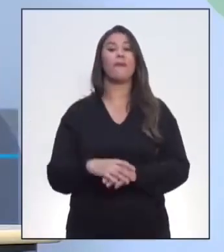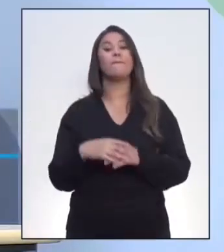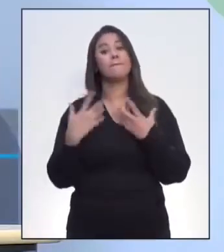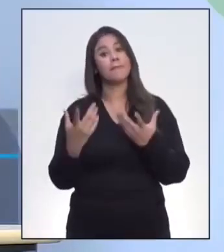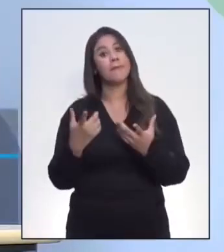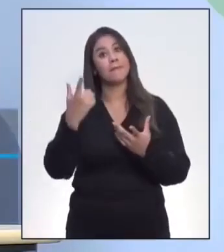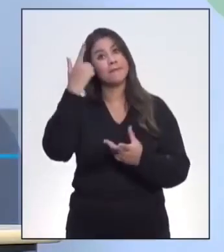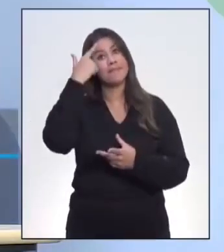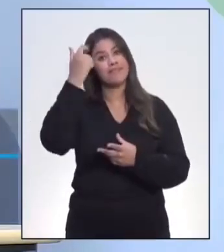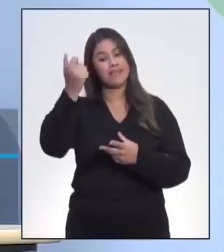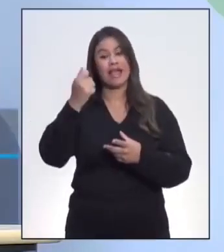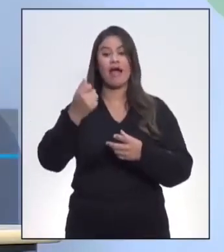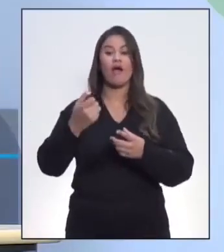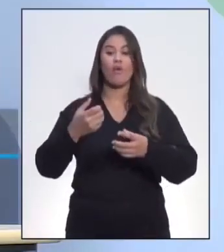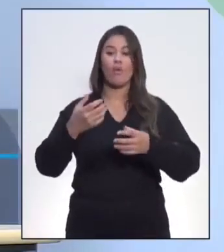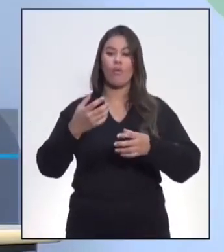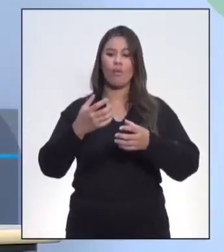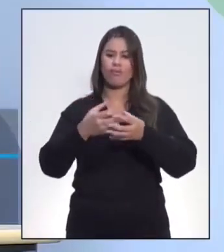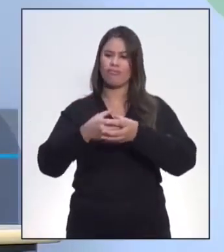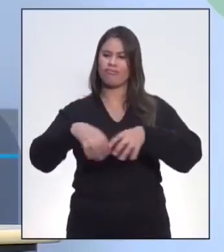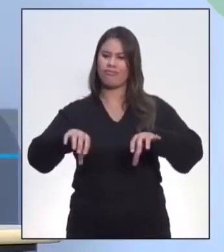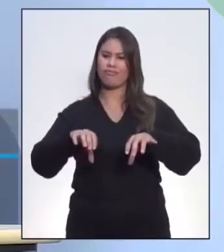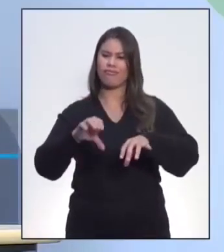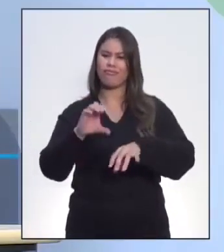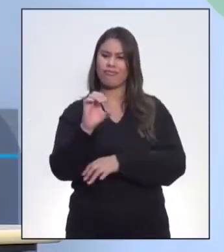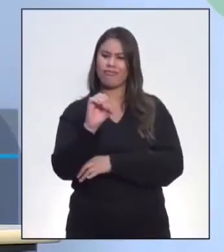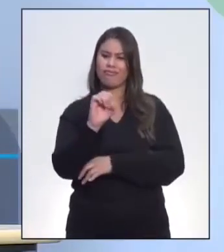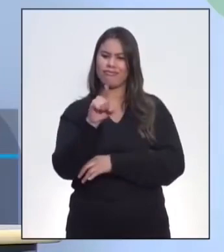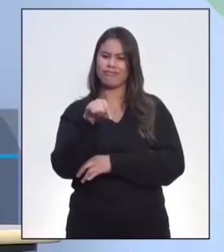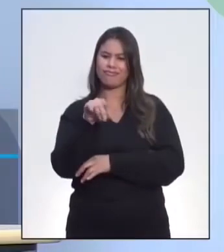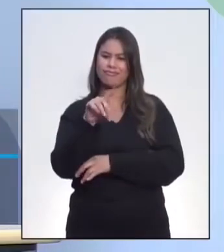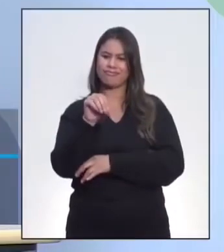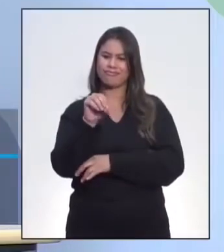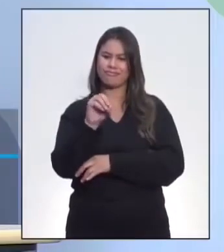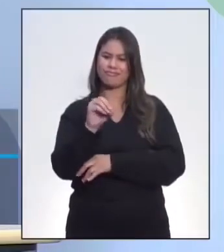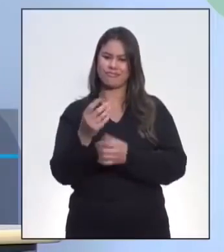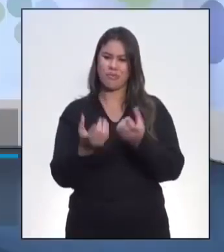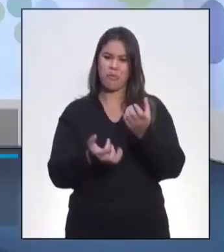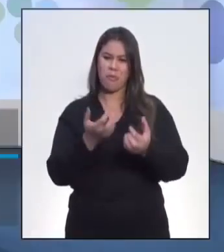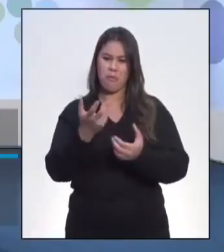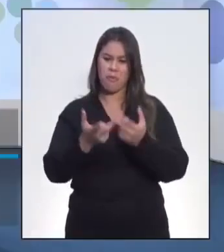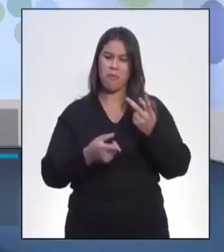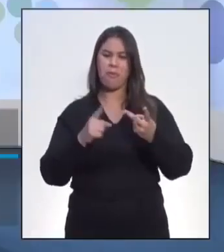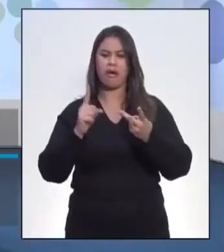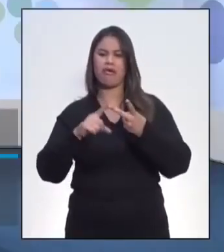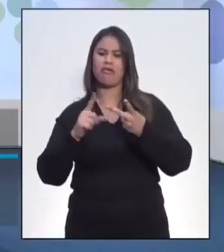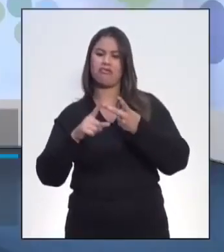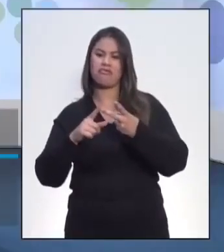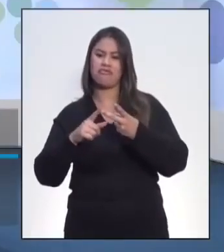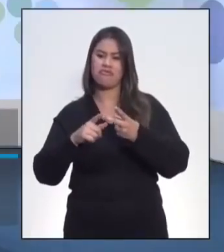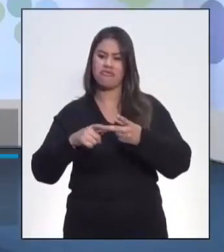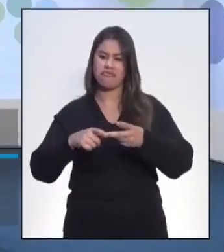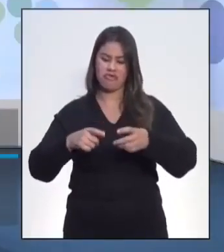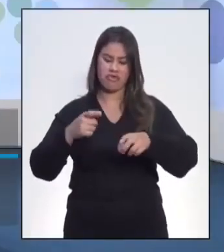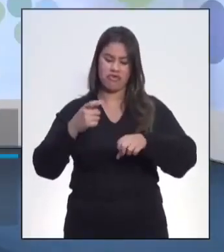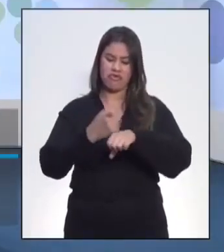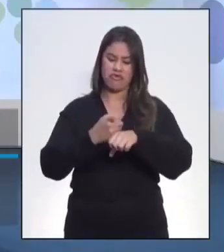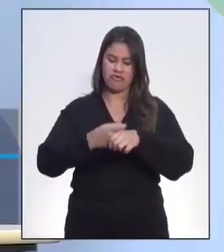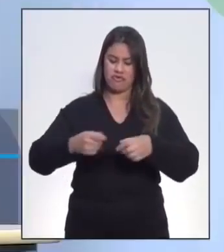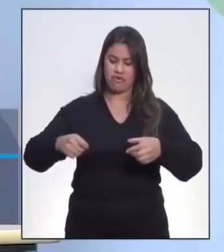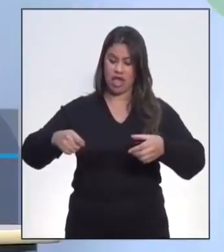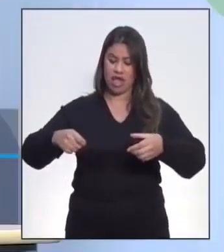cozido? Está frito? Eu estou considerando esse ovo numa receita de bolo, por exemplo, também, que não deixo